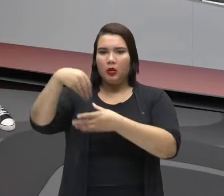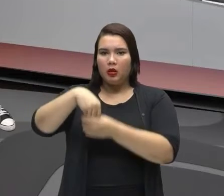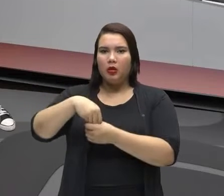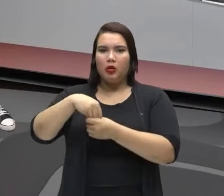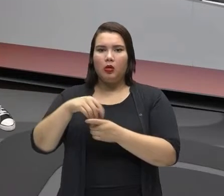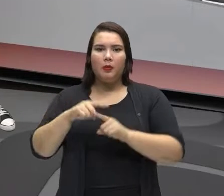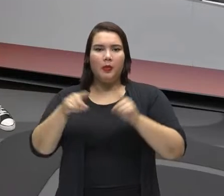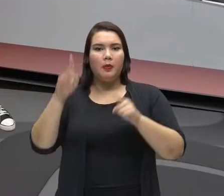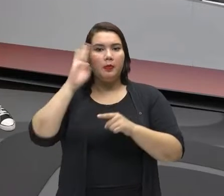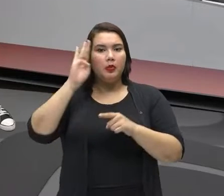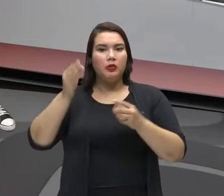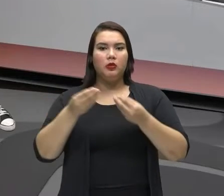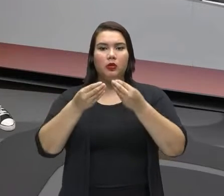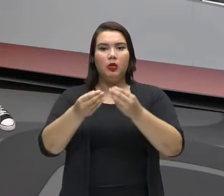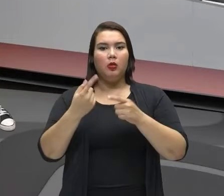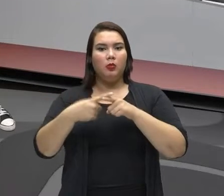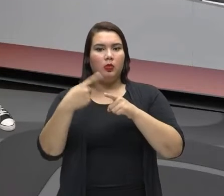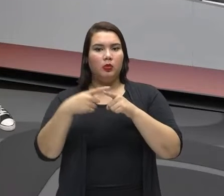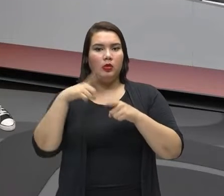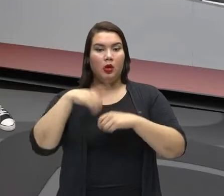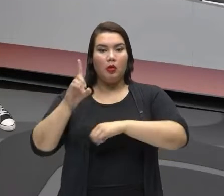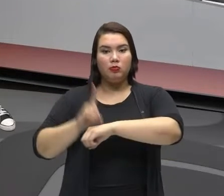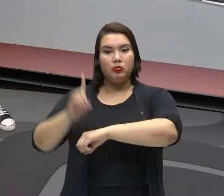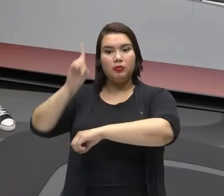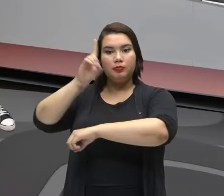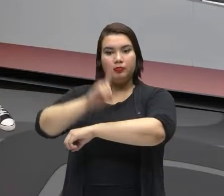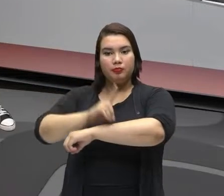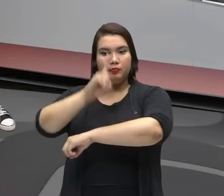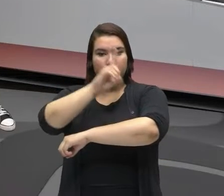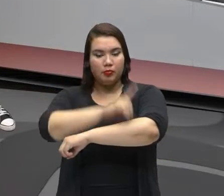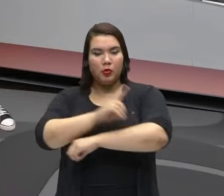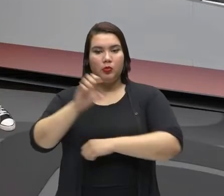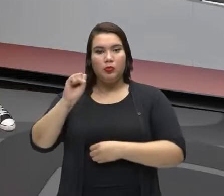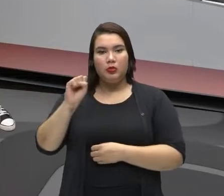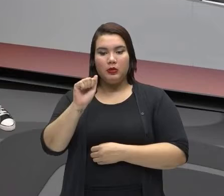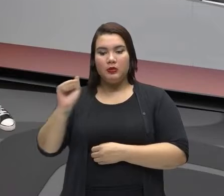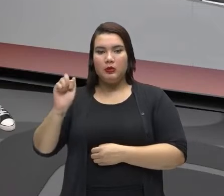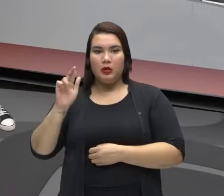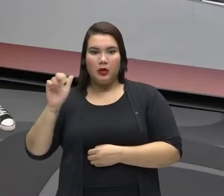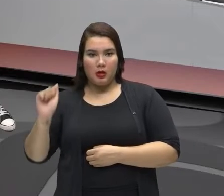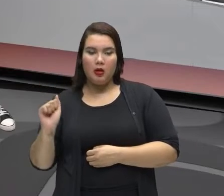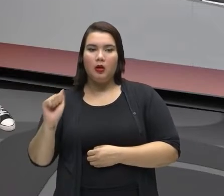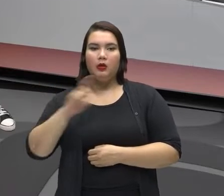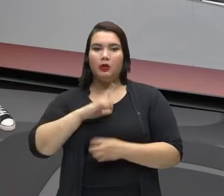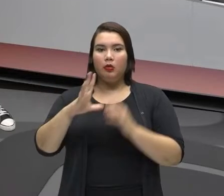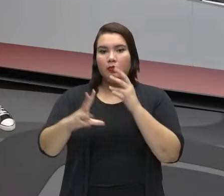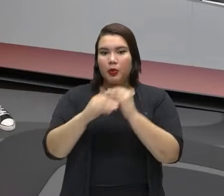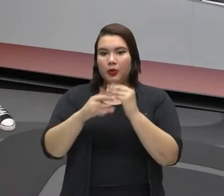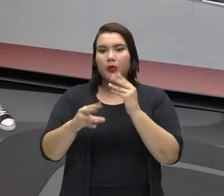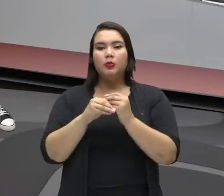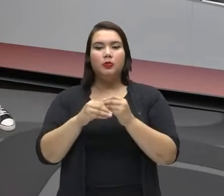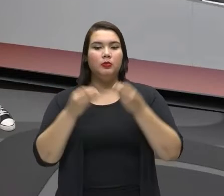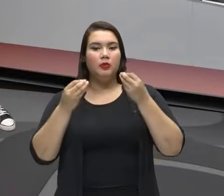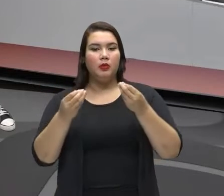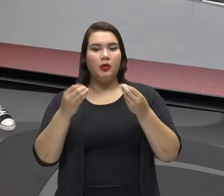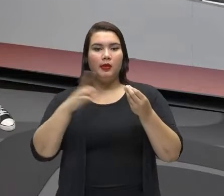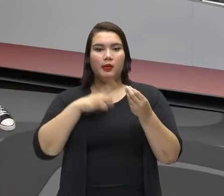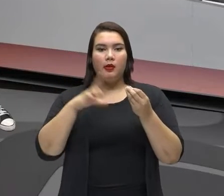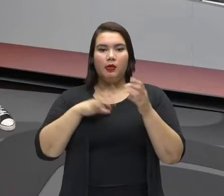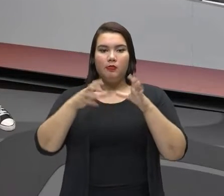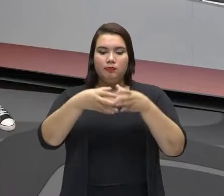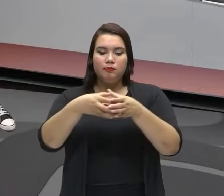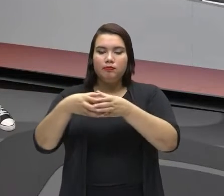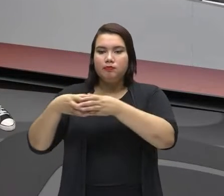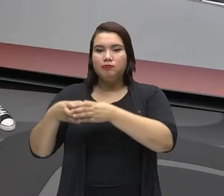dar principalmente por causa do deserto do Saara. O deserto do Saara vai trazer uma grande contribuição para o isolamento